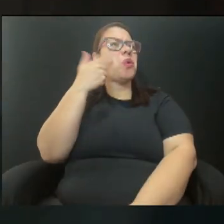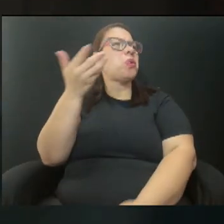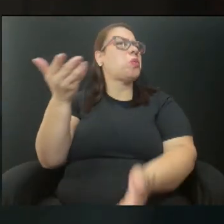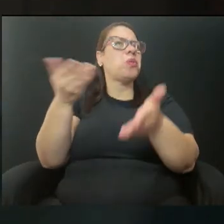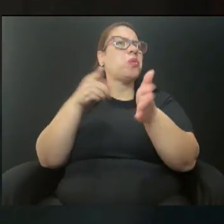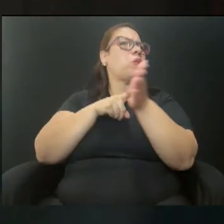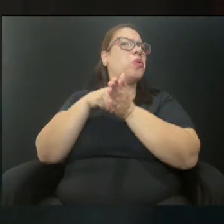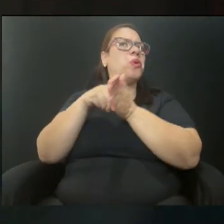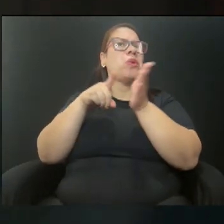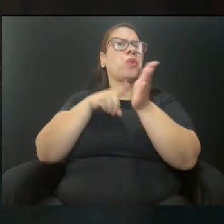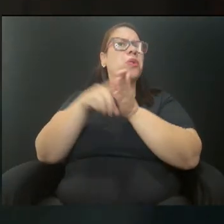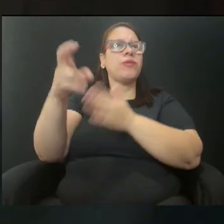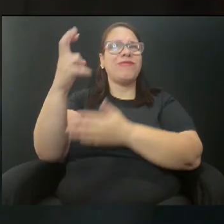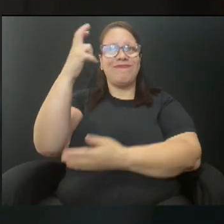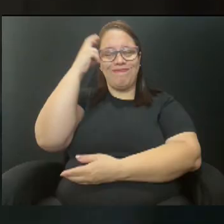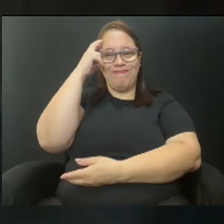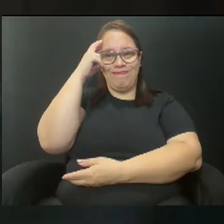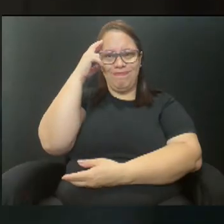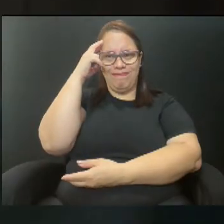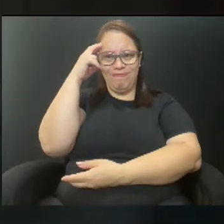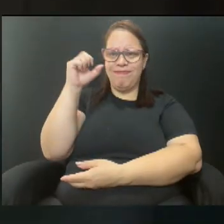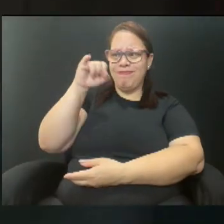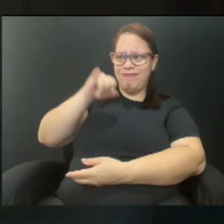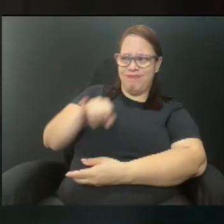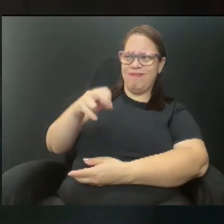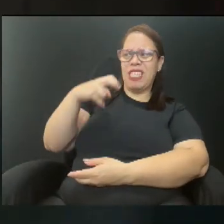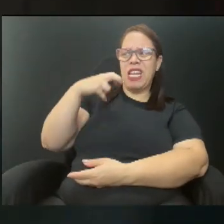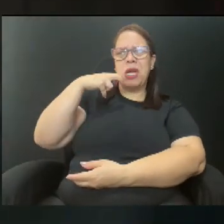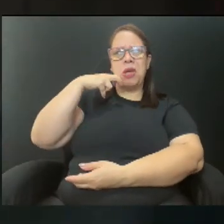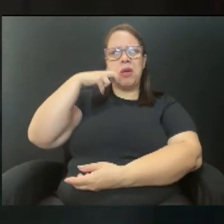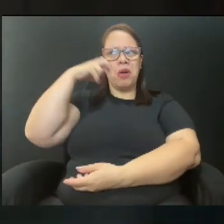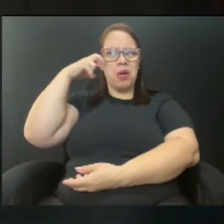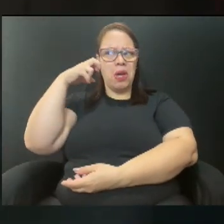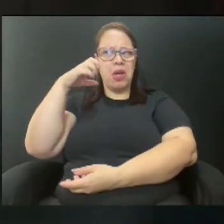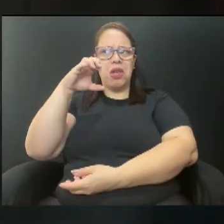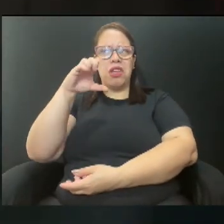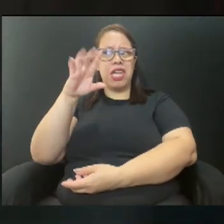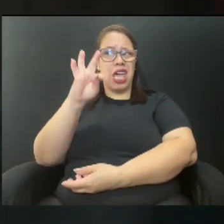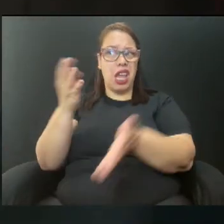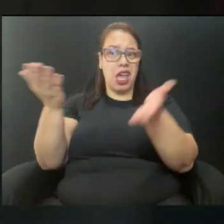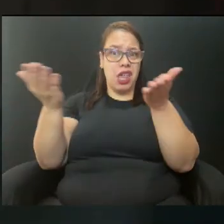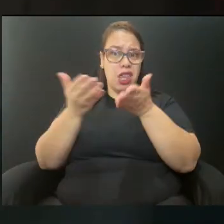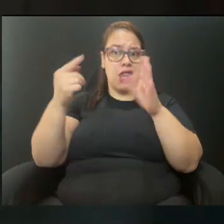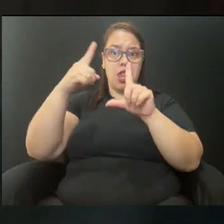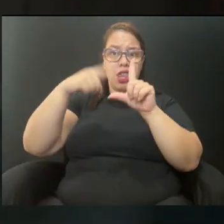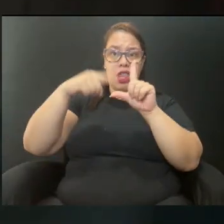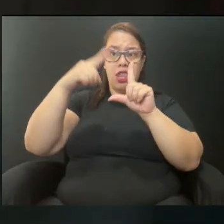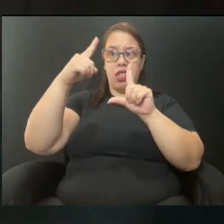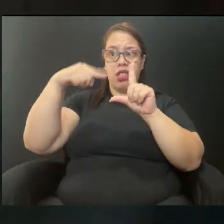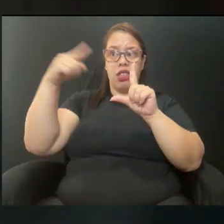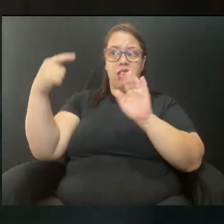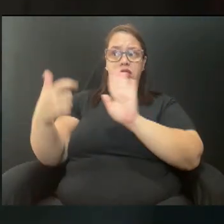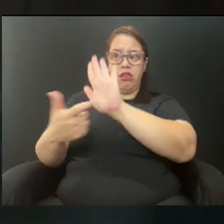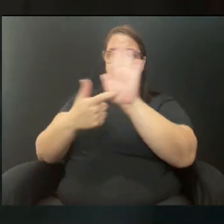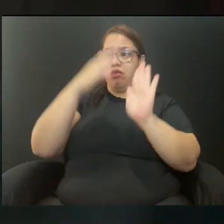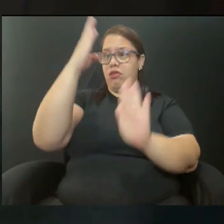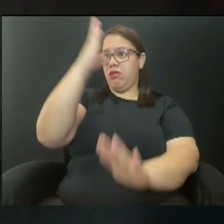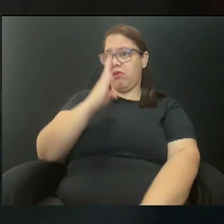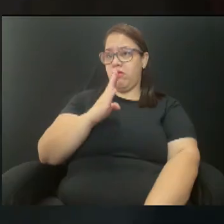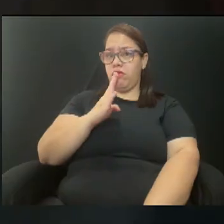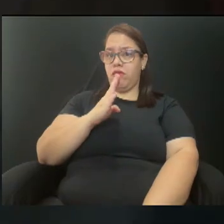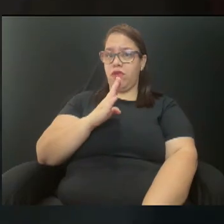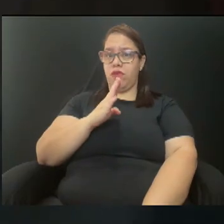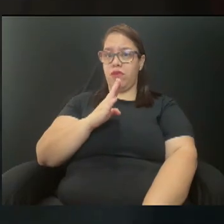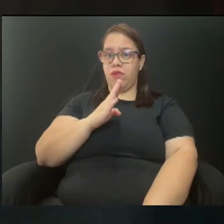cultural. Será que é vergonha ser CLT hoje? Dados recentes mostram que o Brasil já superou a marca